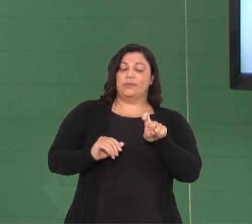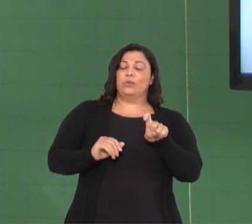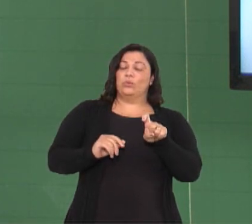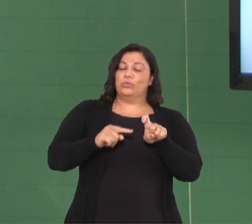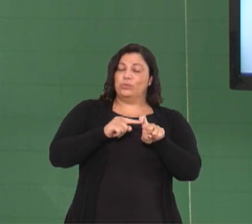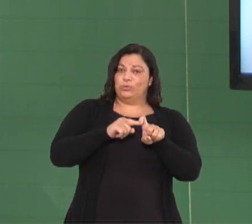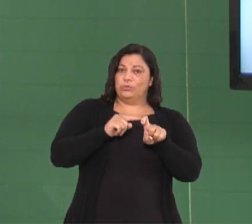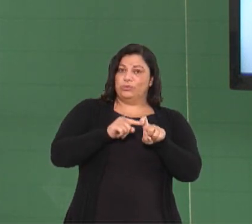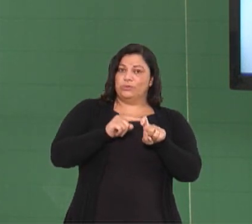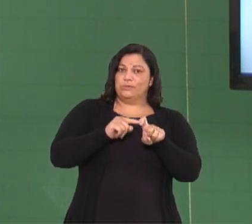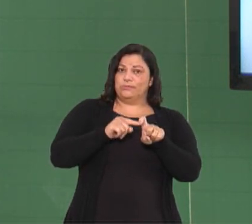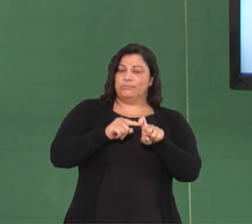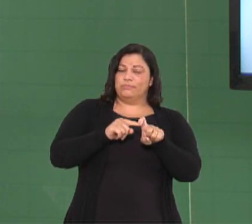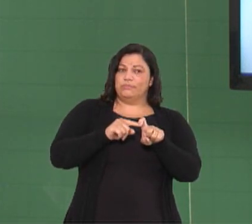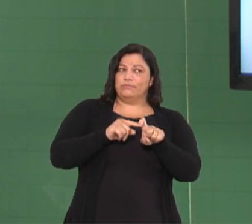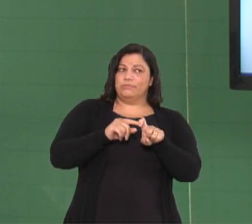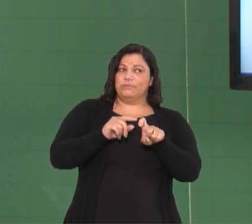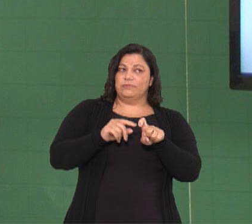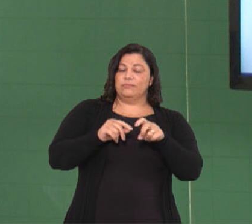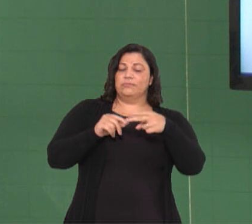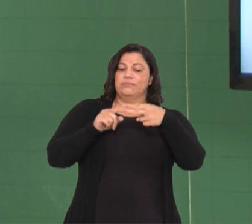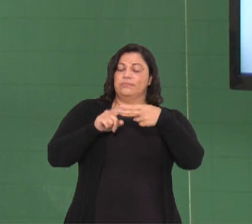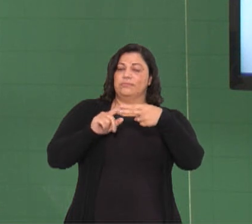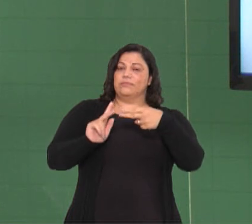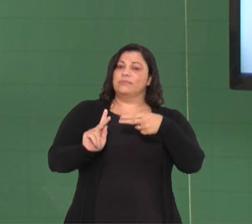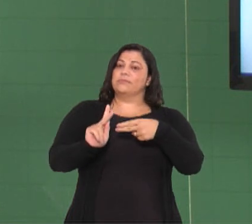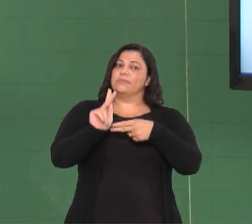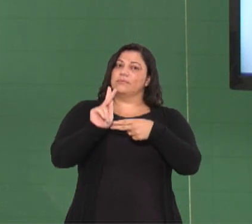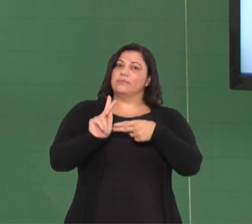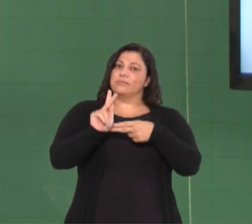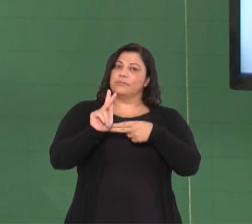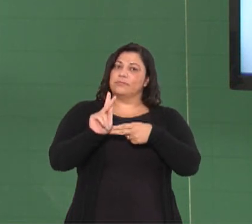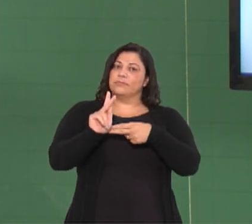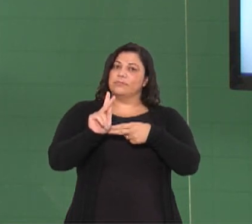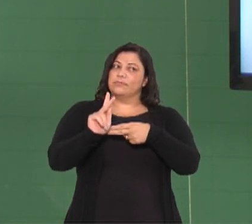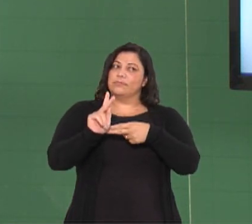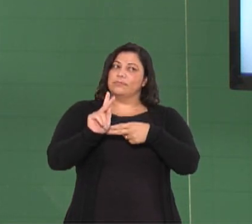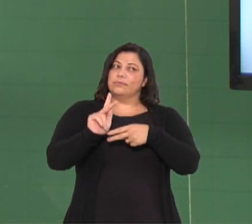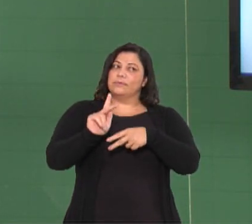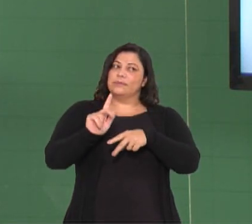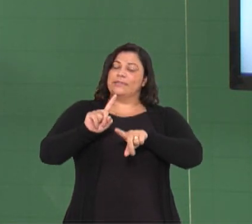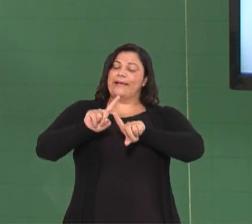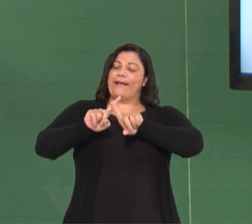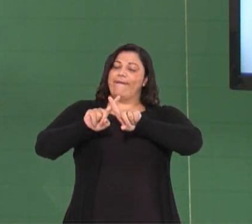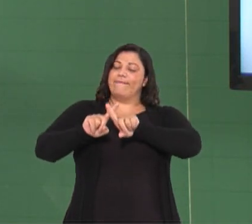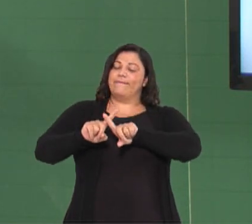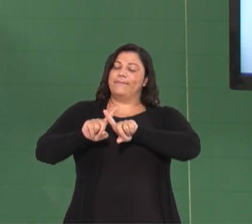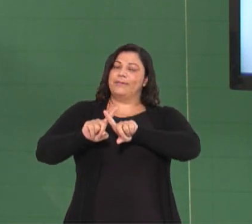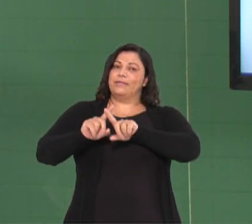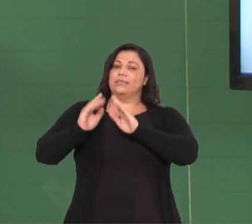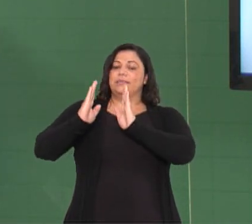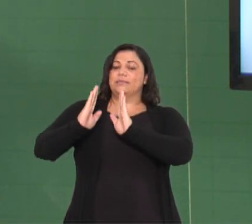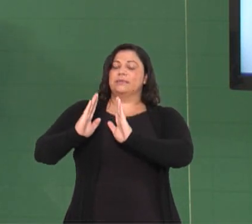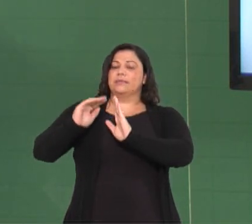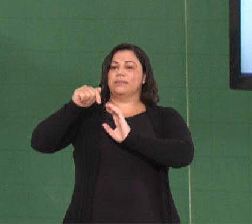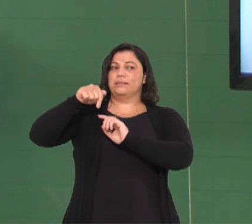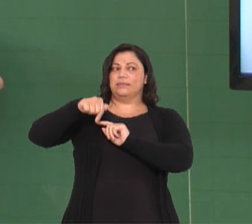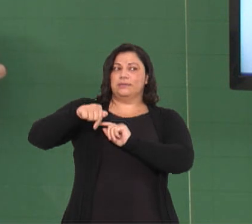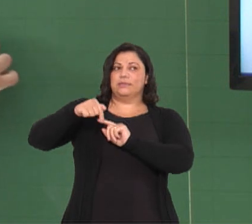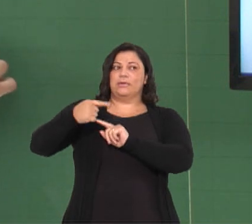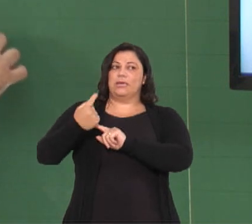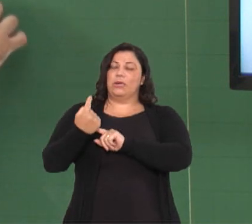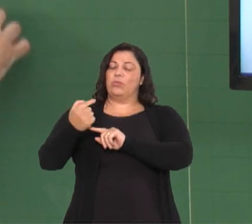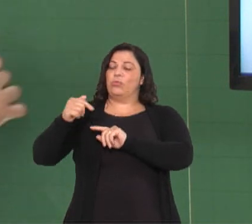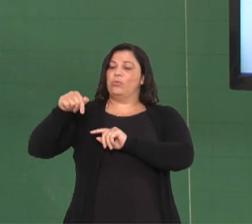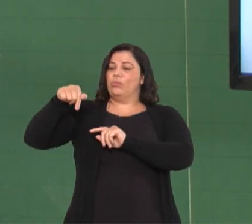quanto vai valer, vai ser K vezes Q1 vezes